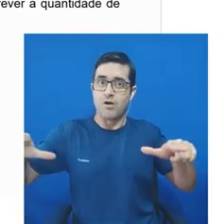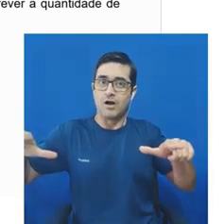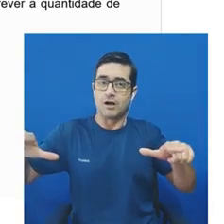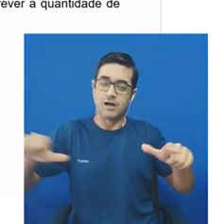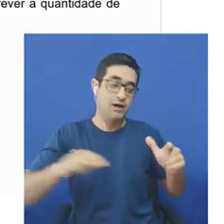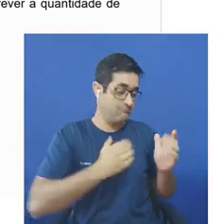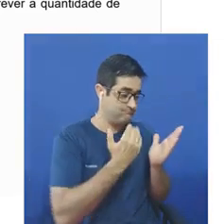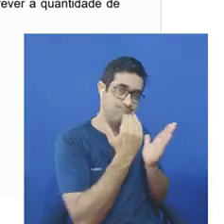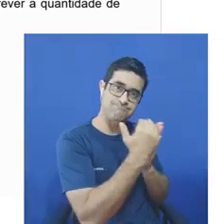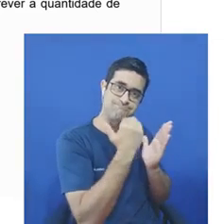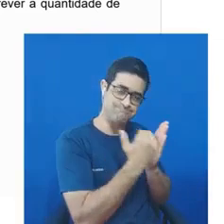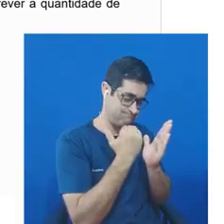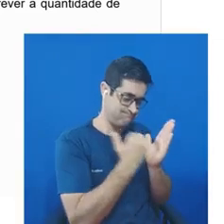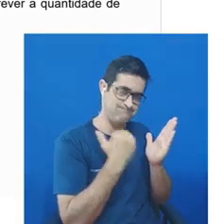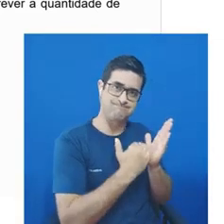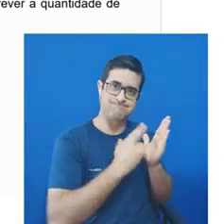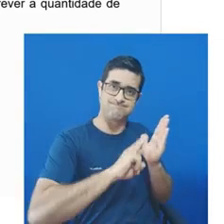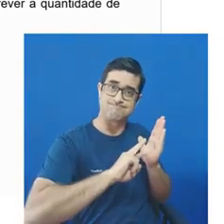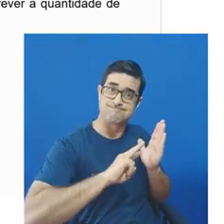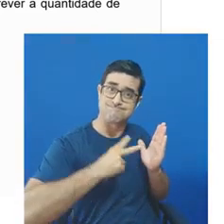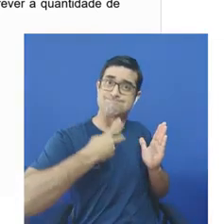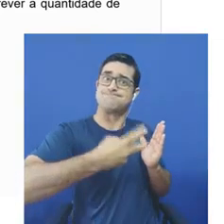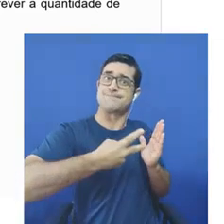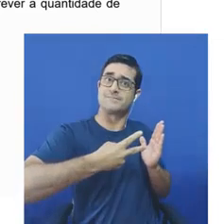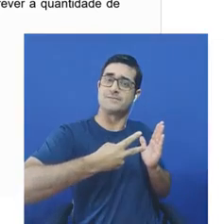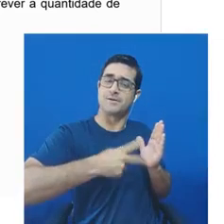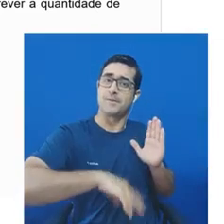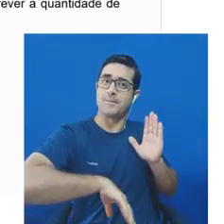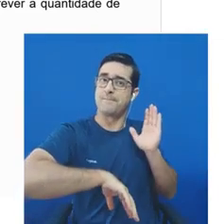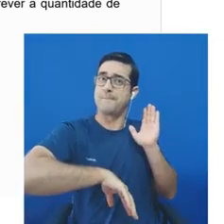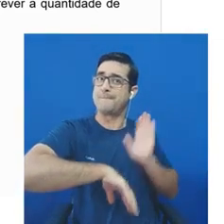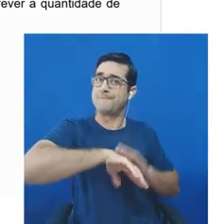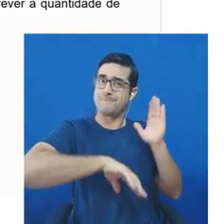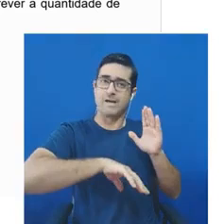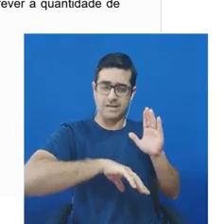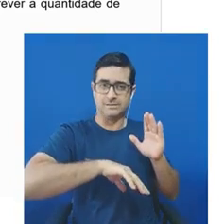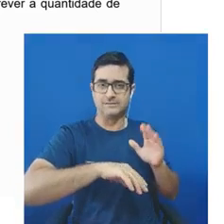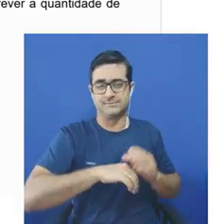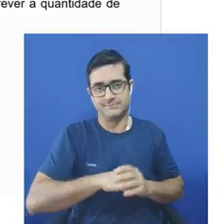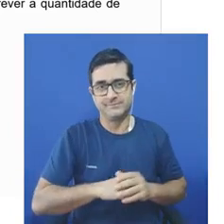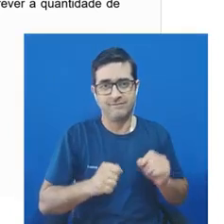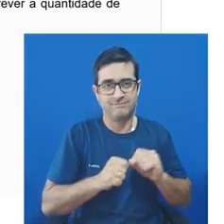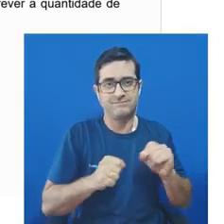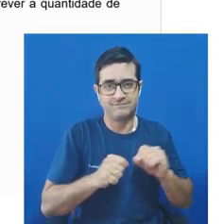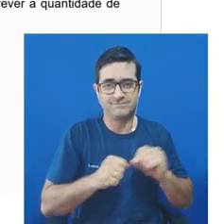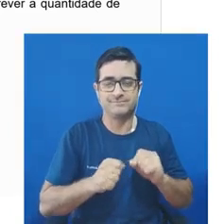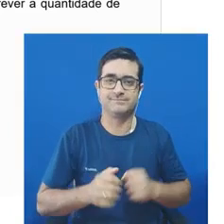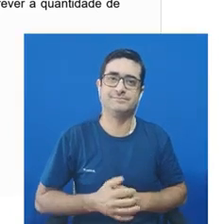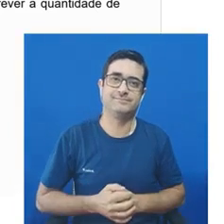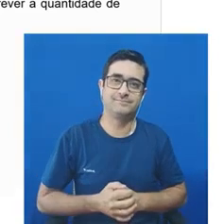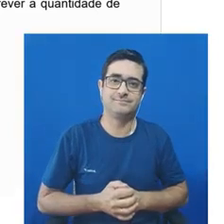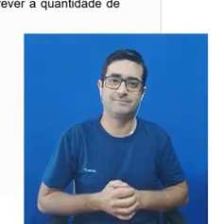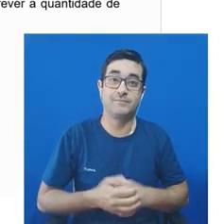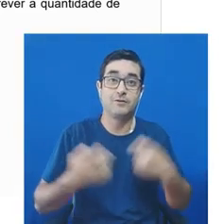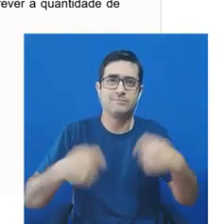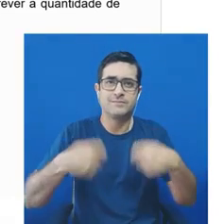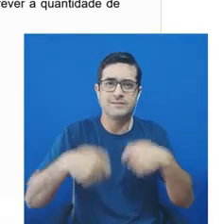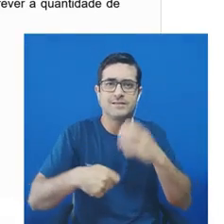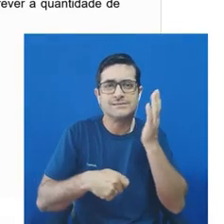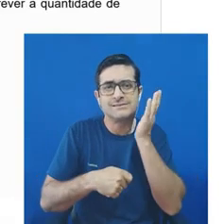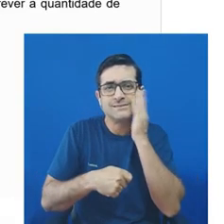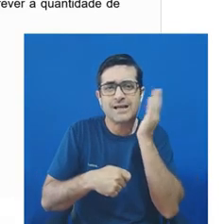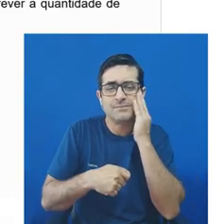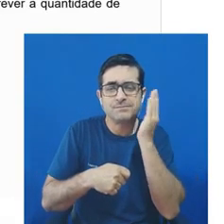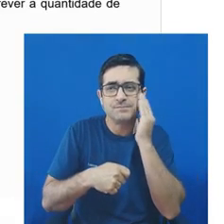minha laje, eu preciso saber quanto de massa eu preciso fazer. Mas para isso,